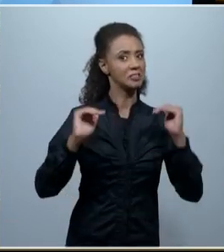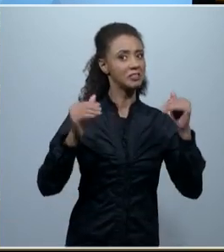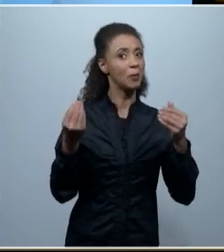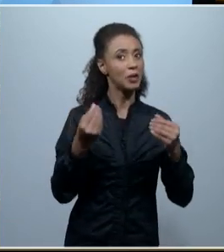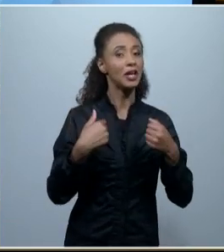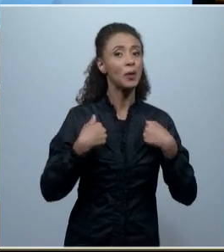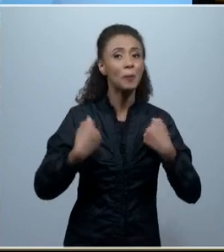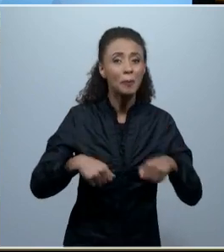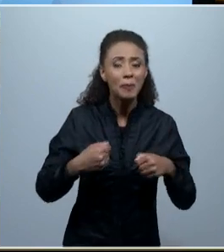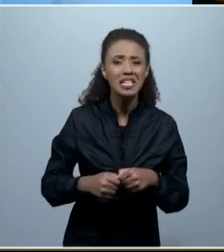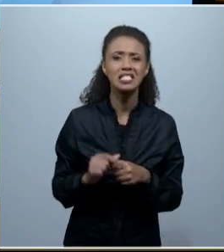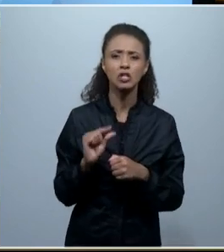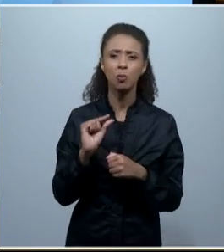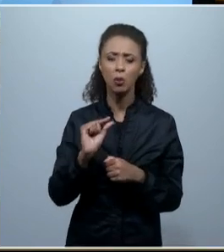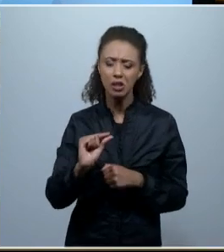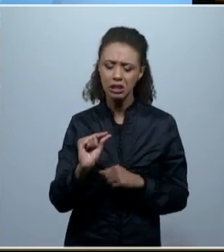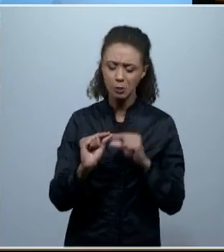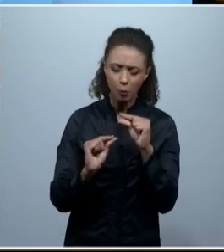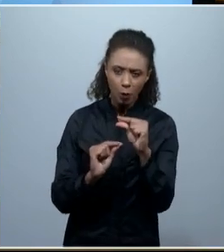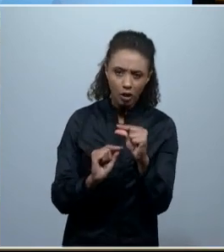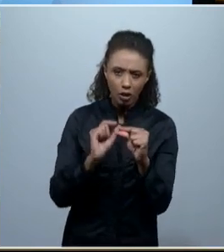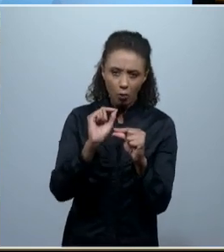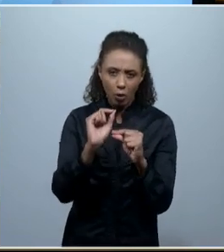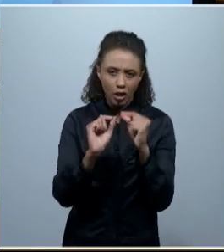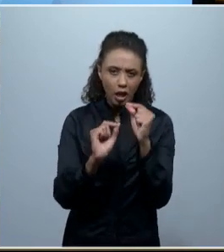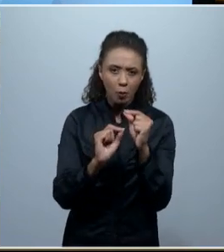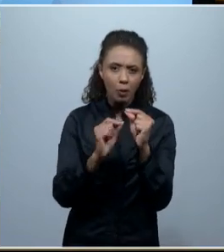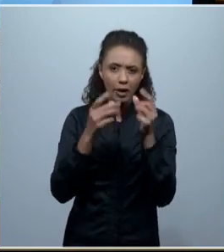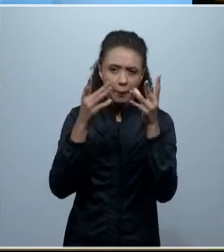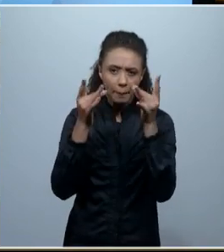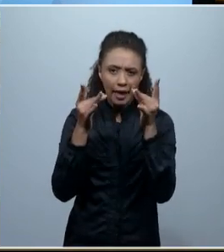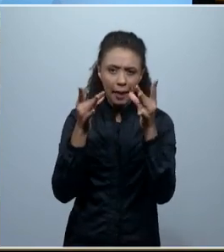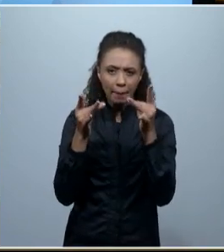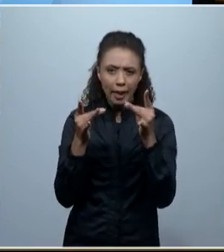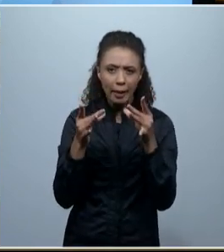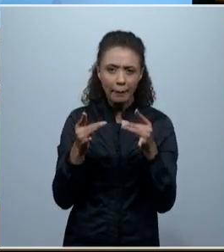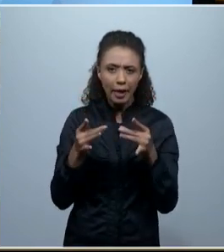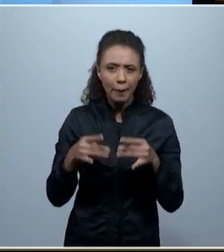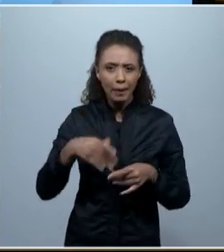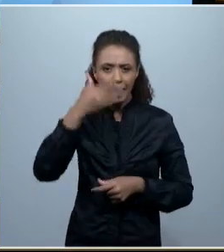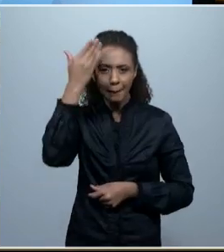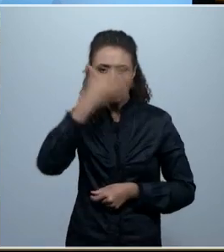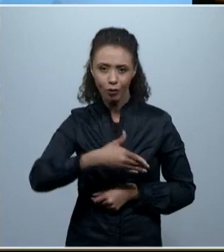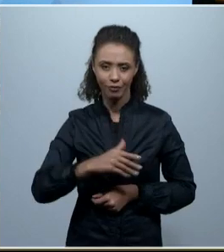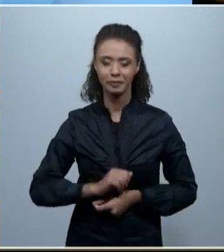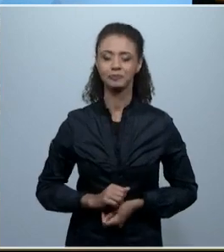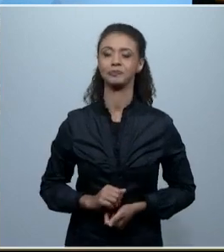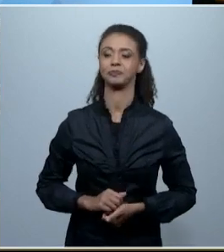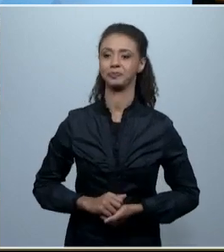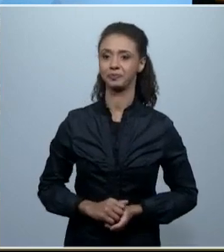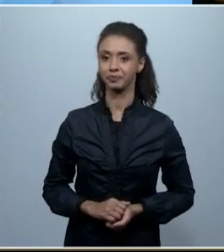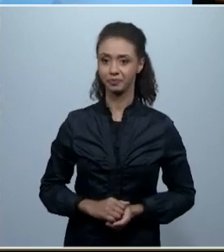passos bem curtinhos né quando está lidando com a questão matic é um passinho bem pequenininho depois do outro então